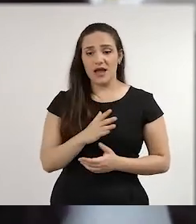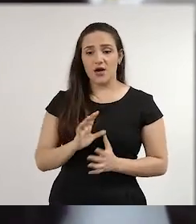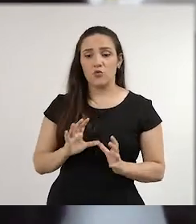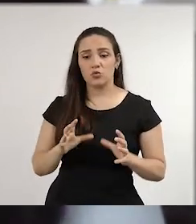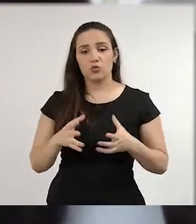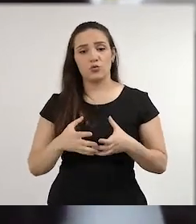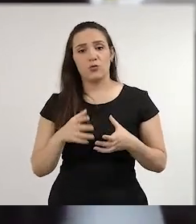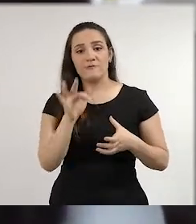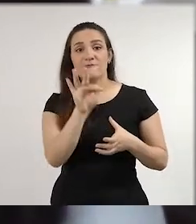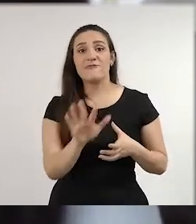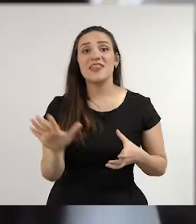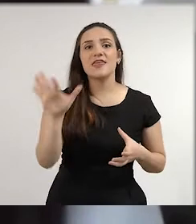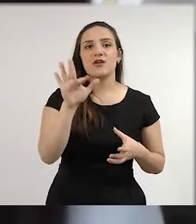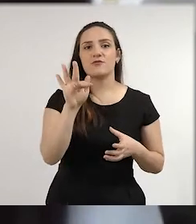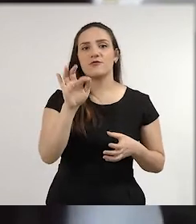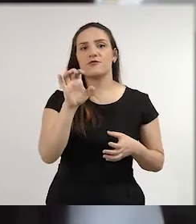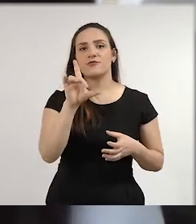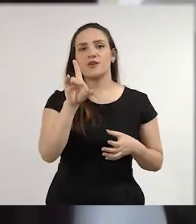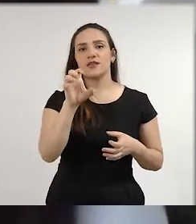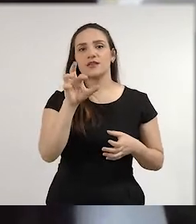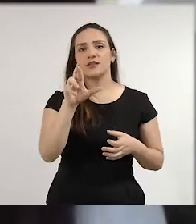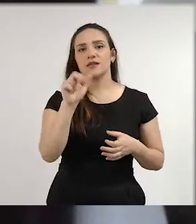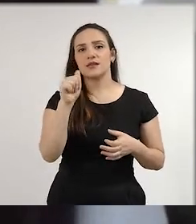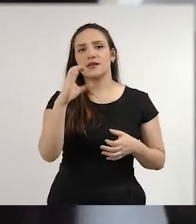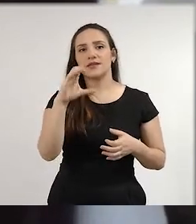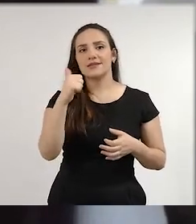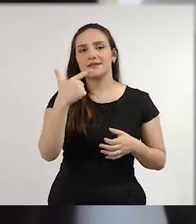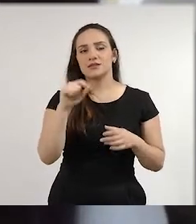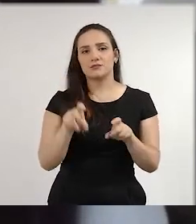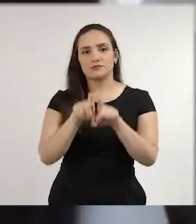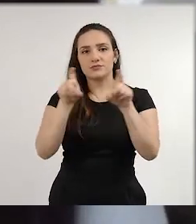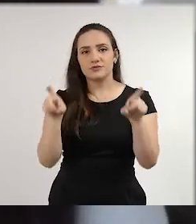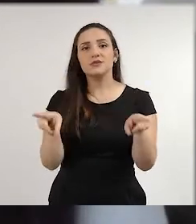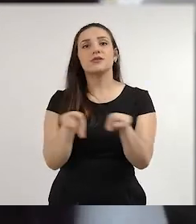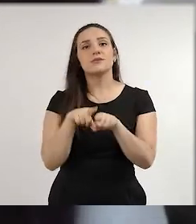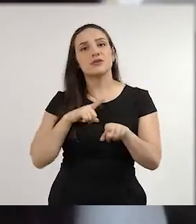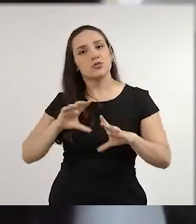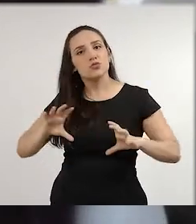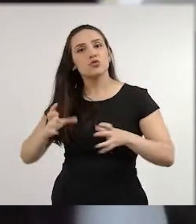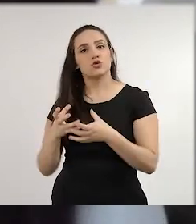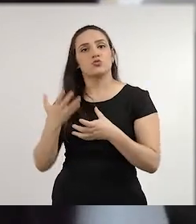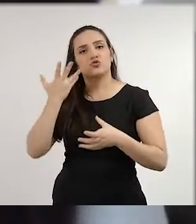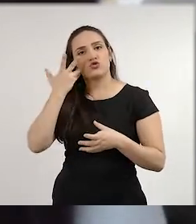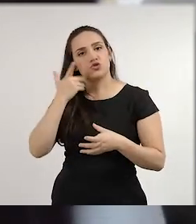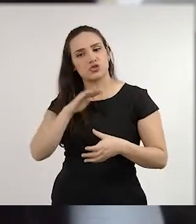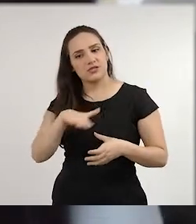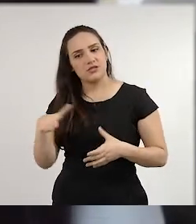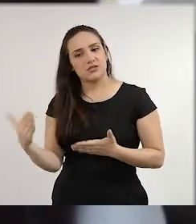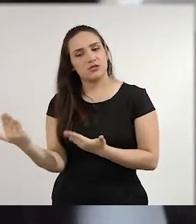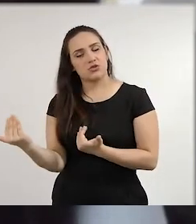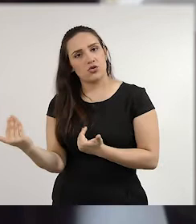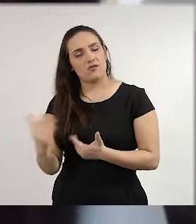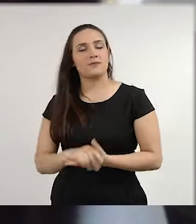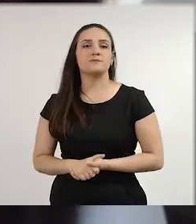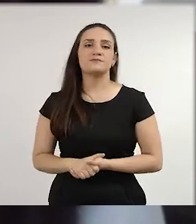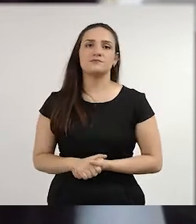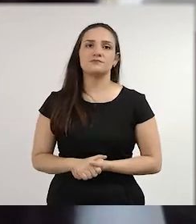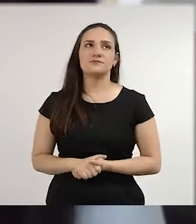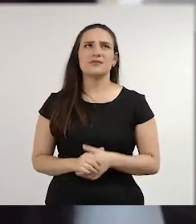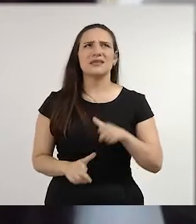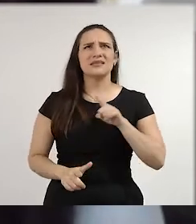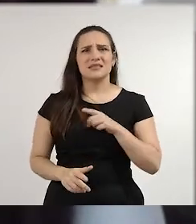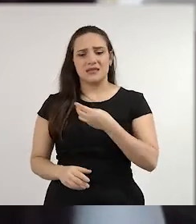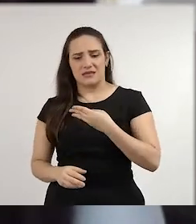e temos a Sociedade Brasileira da Infância e da Adolescência, de Ginecologia. 30%